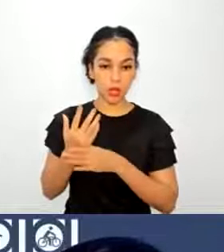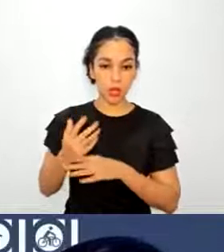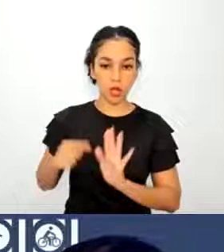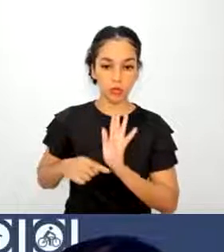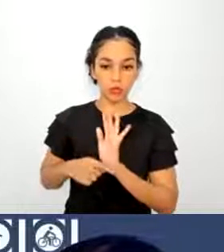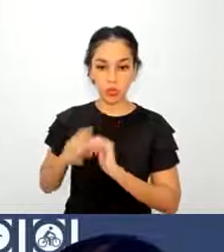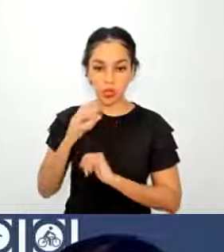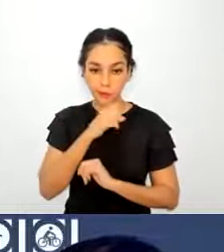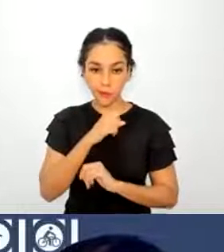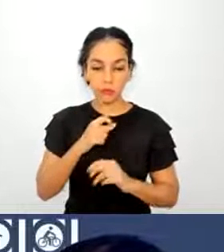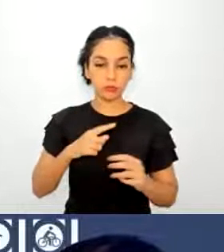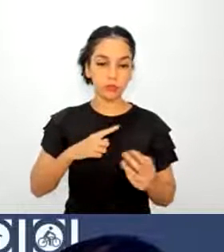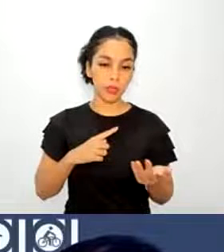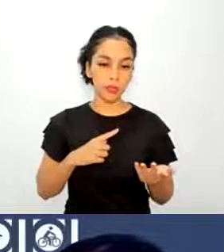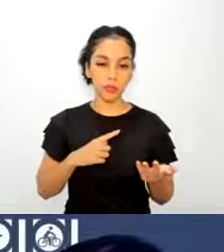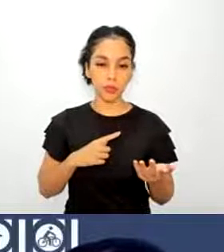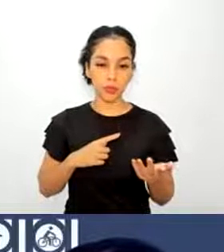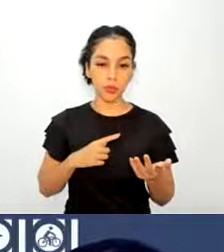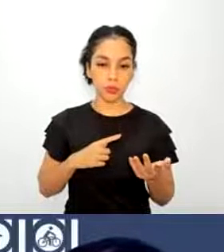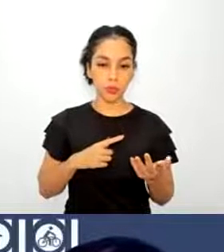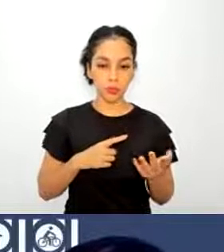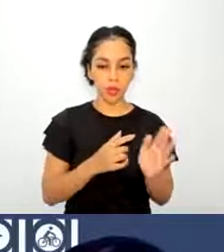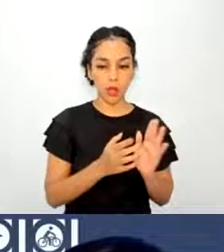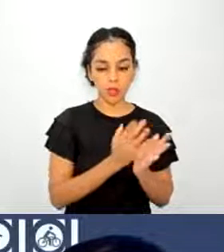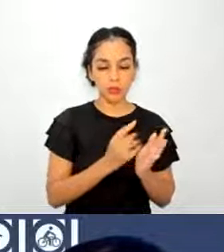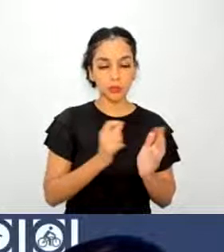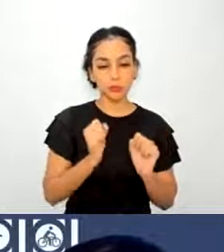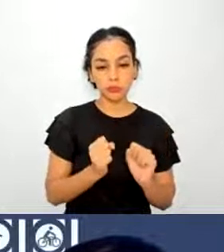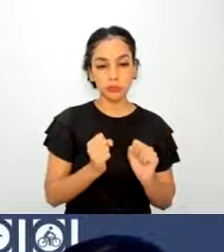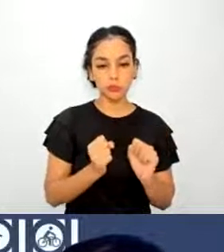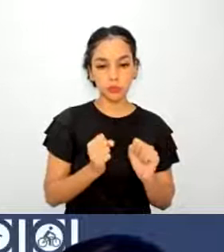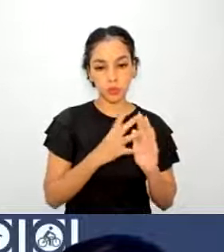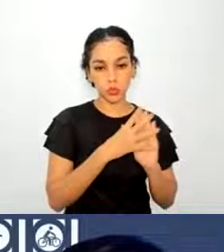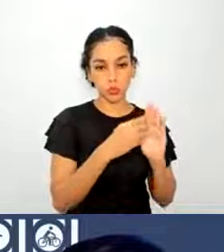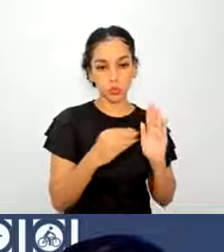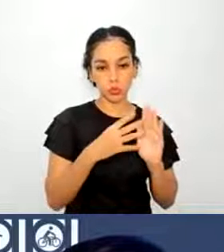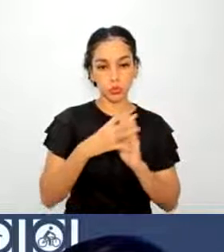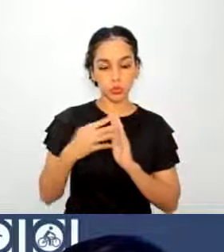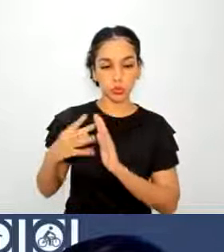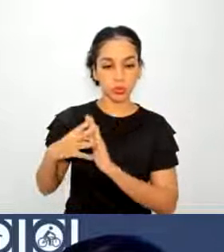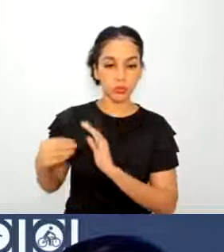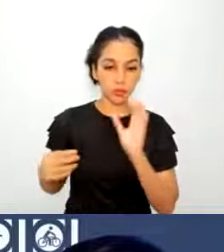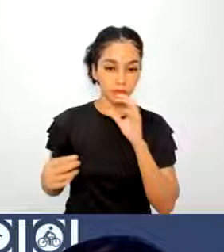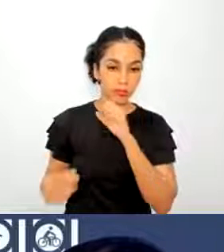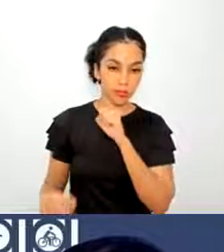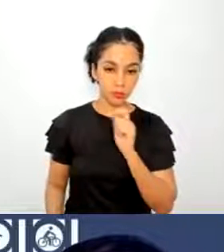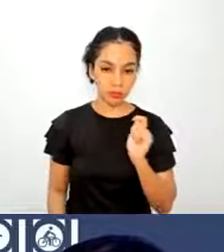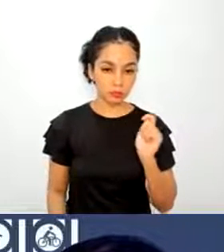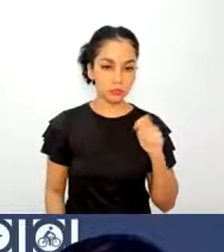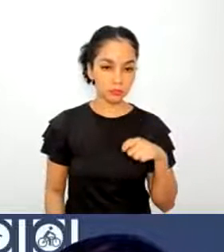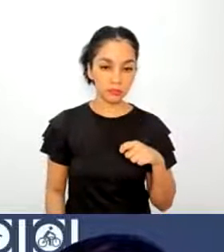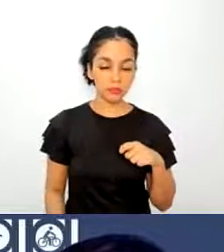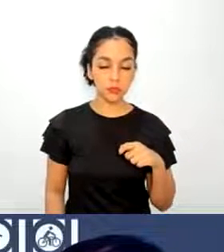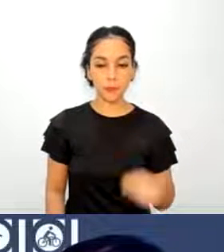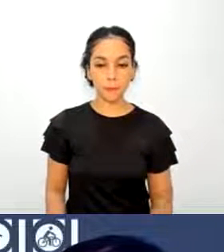você tem uma cartilha, você pode replicar com mais rapidez, né? Você não vai...